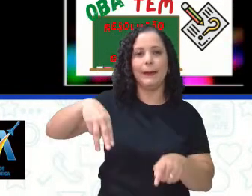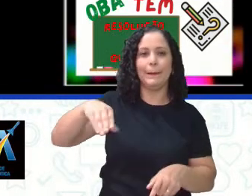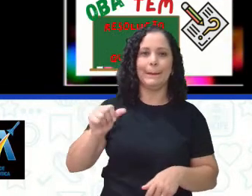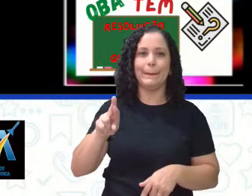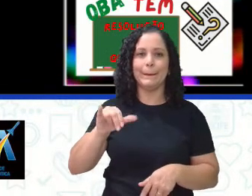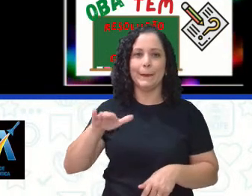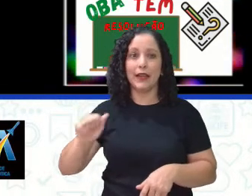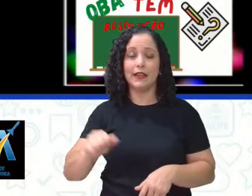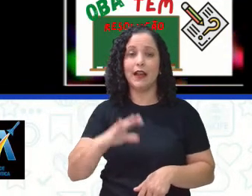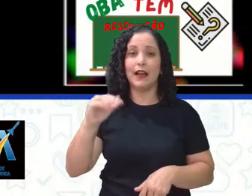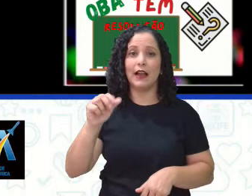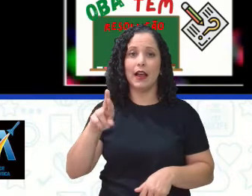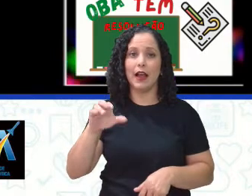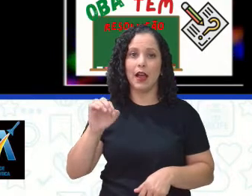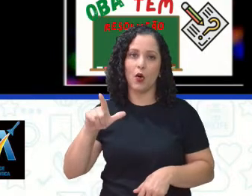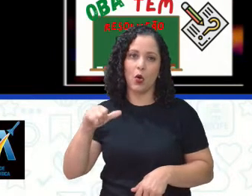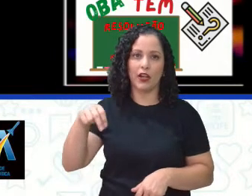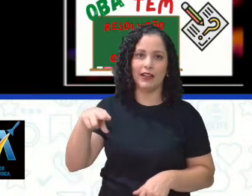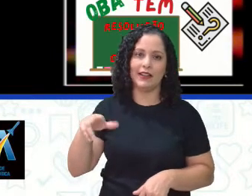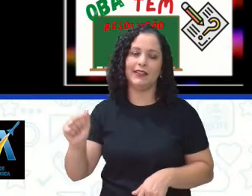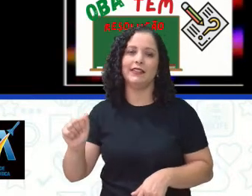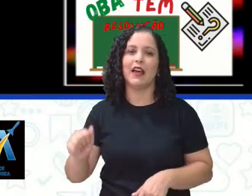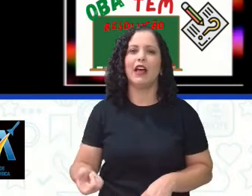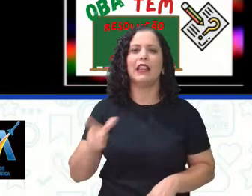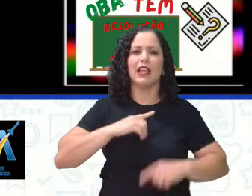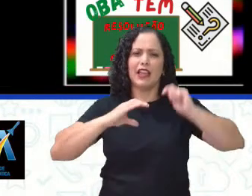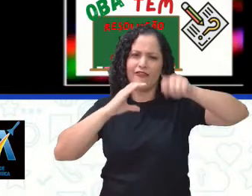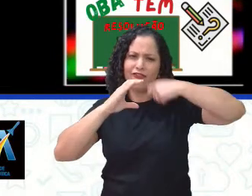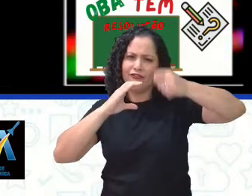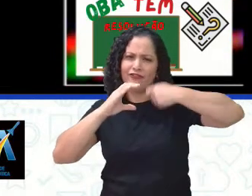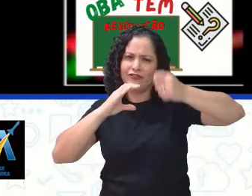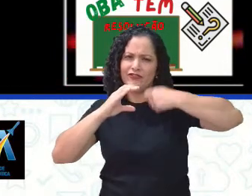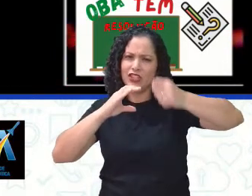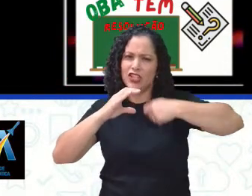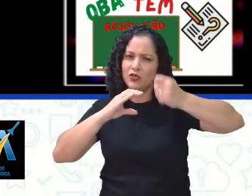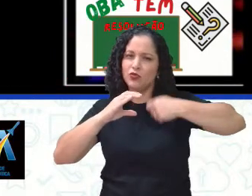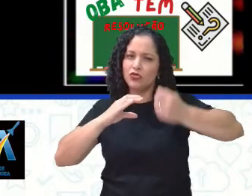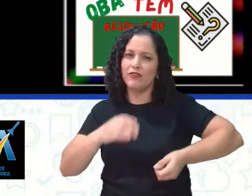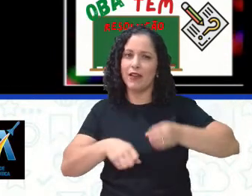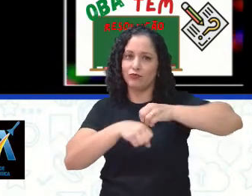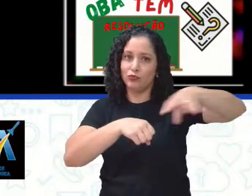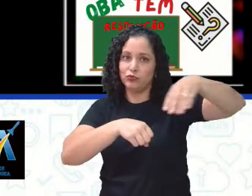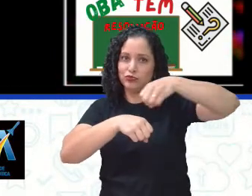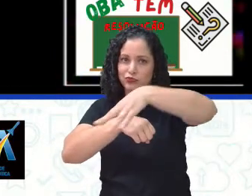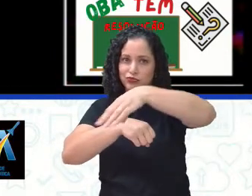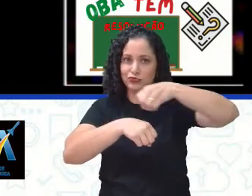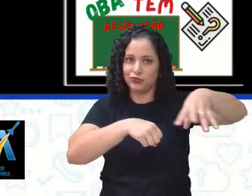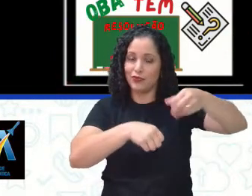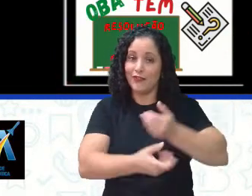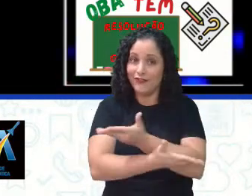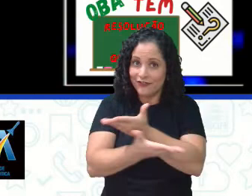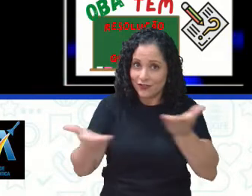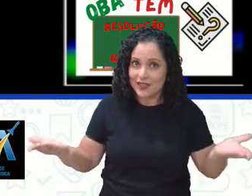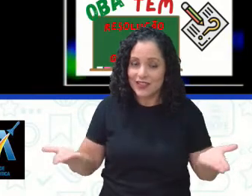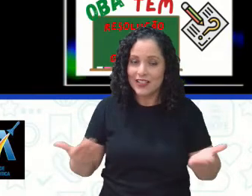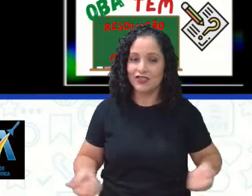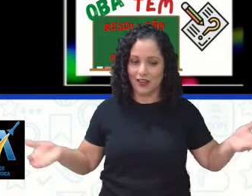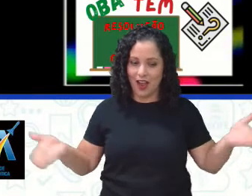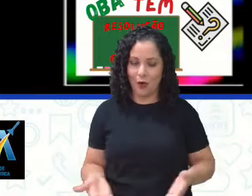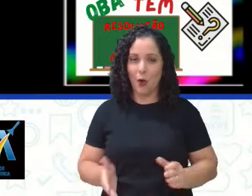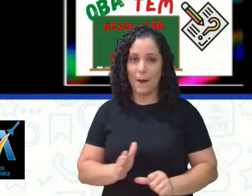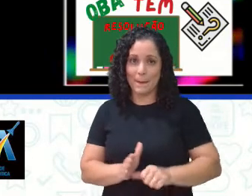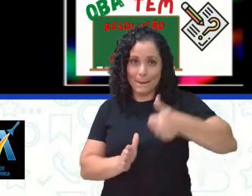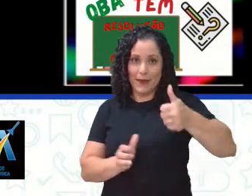vamos gravar, né, muita coisa interessante e enviar para vocês. Porque nesse primeiro semestre, o